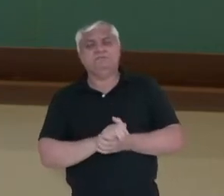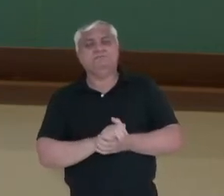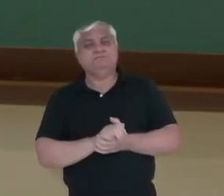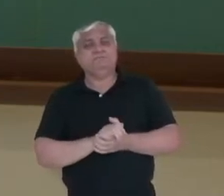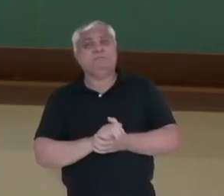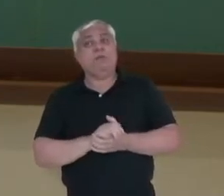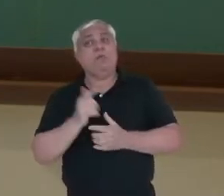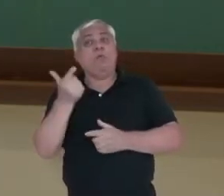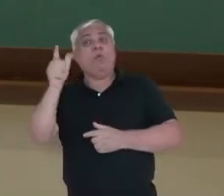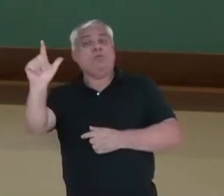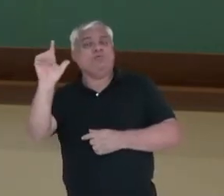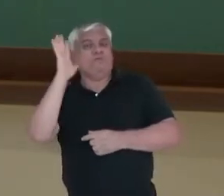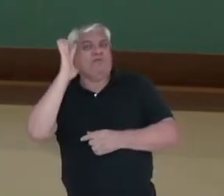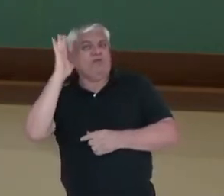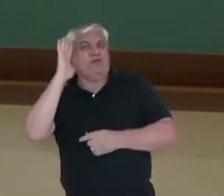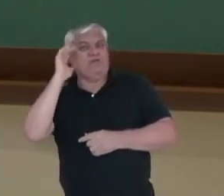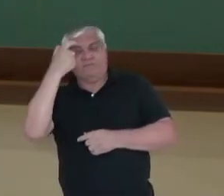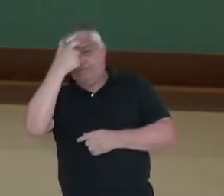mais para frente,